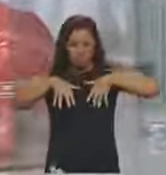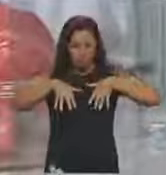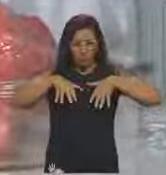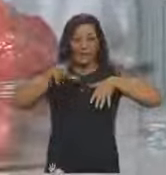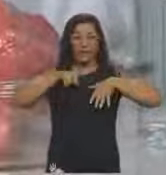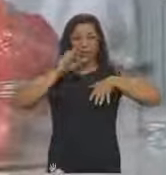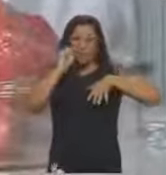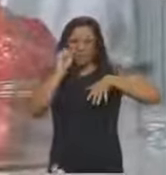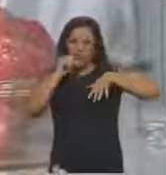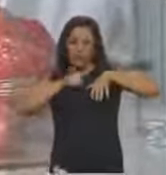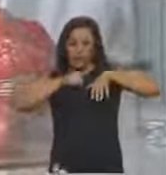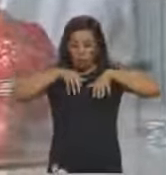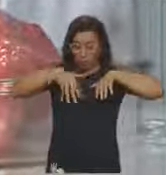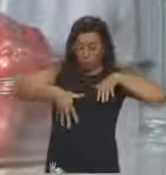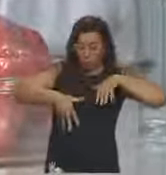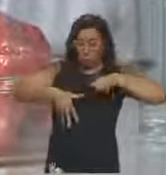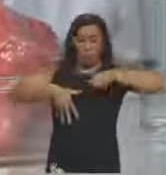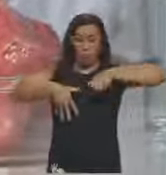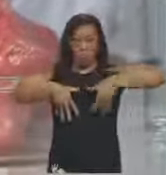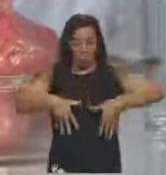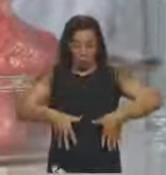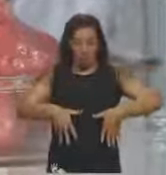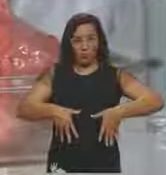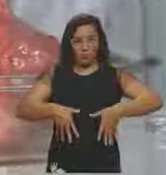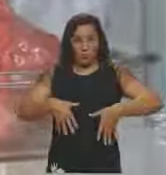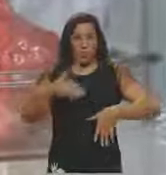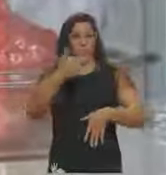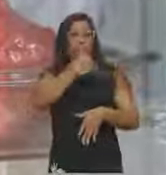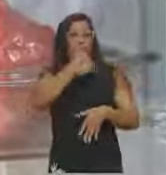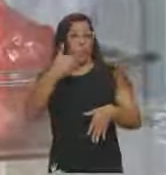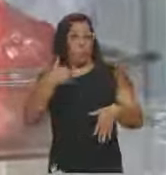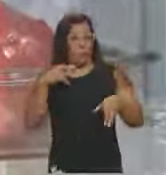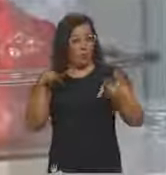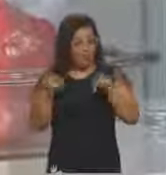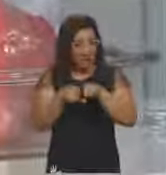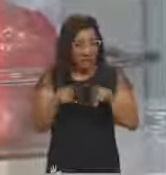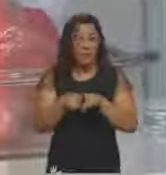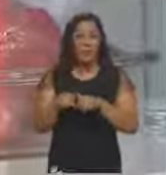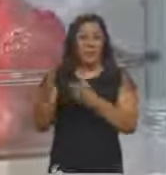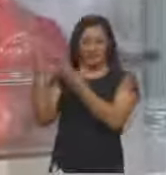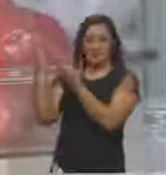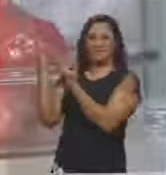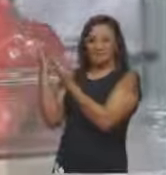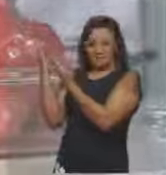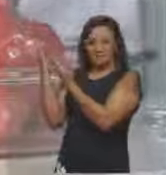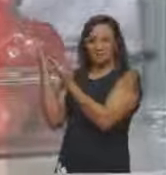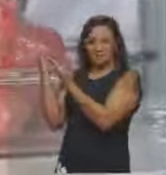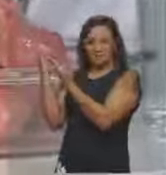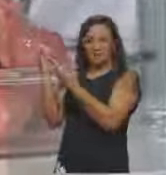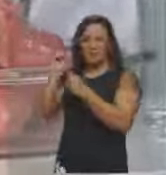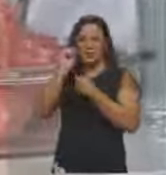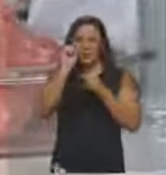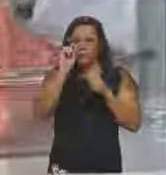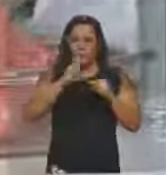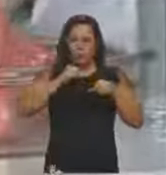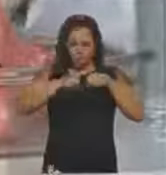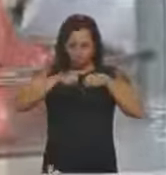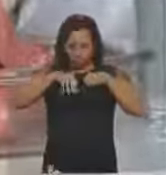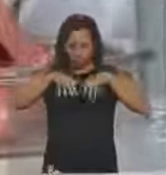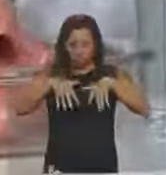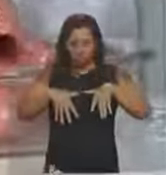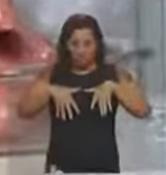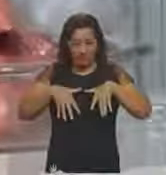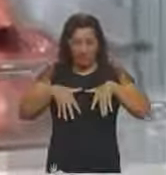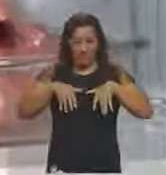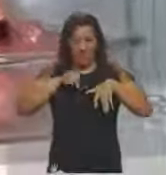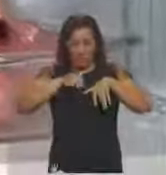mais fininha dentro do pulmão, vai também ocorrer aí essas estruturas mais fininhas, até